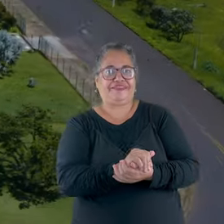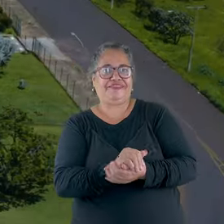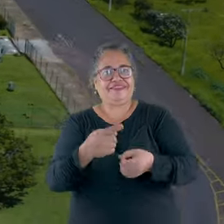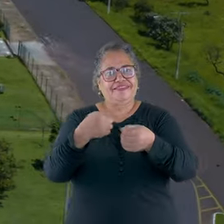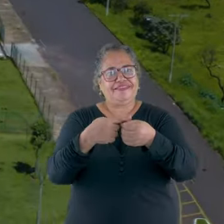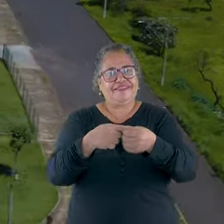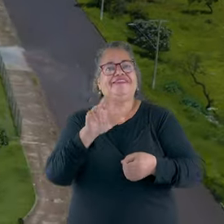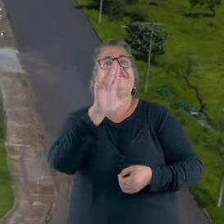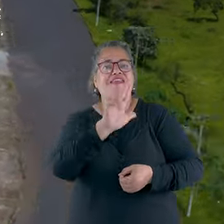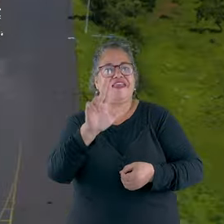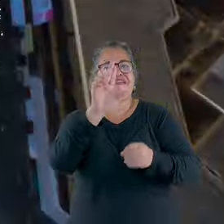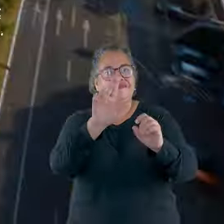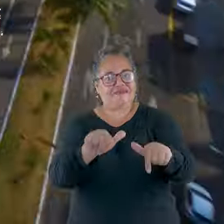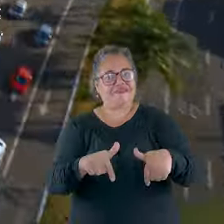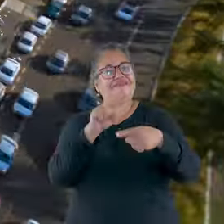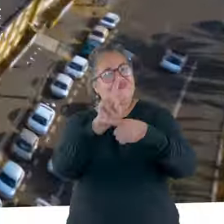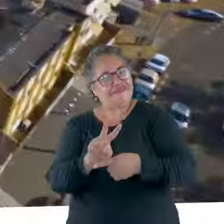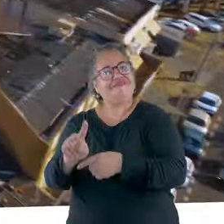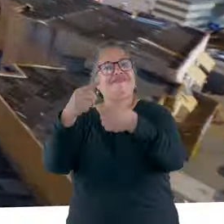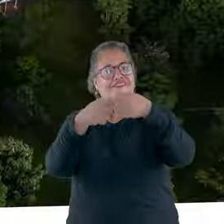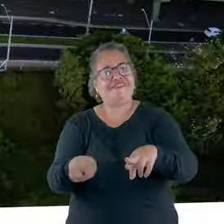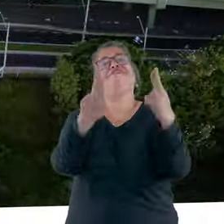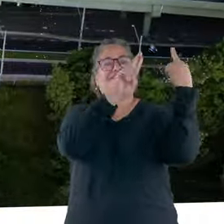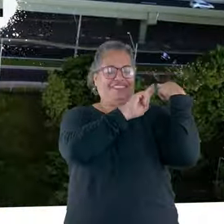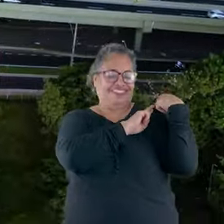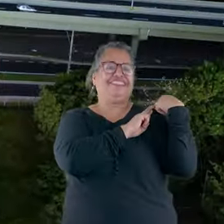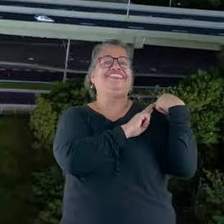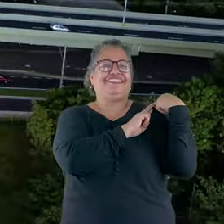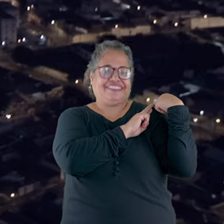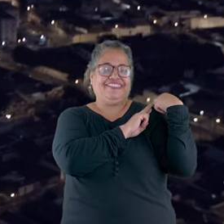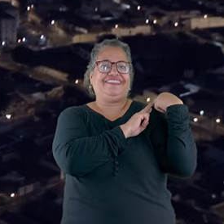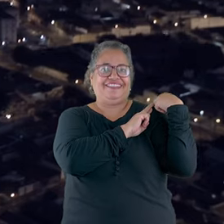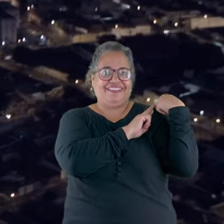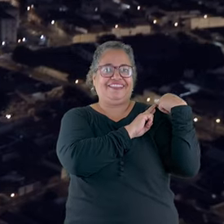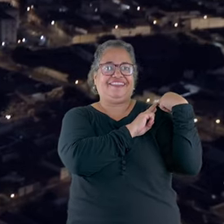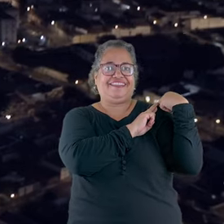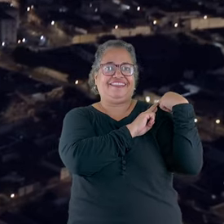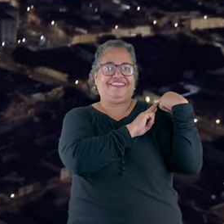Uberlândia é a cidade que cuida, meu jovem. Uberlândia é a cidade que faz.